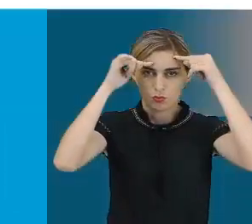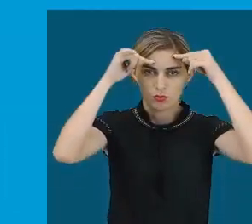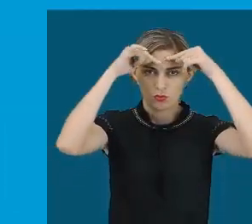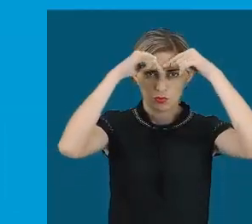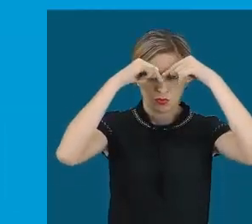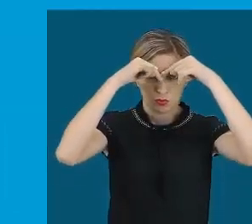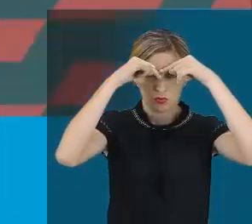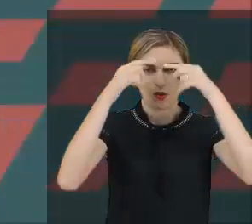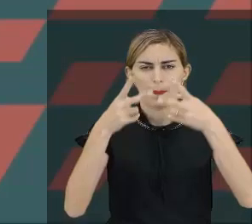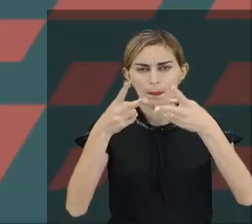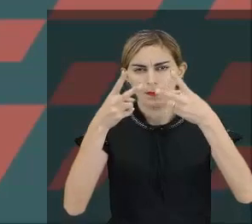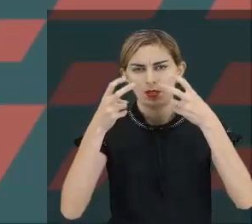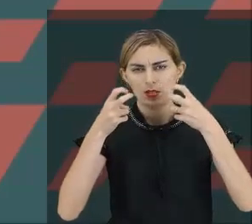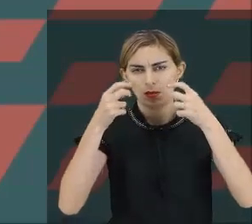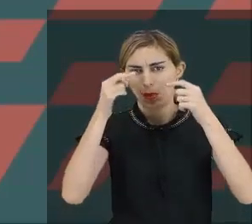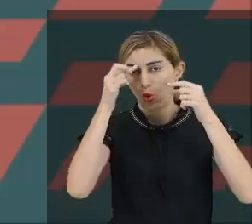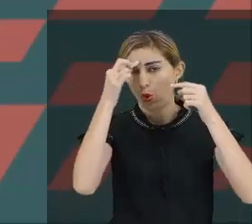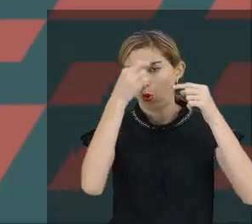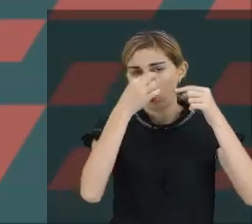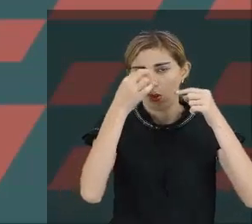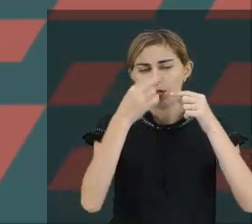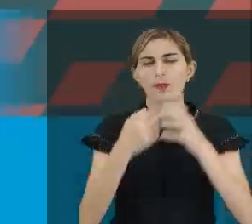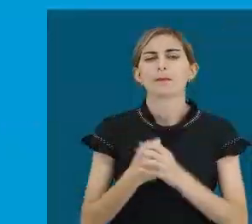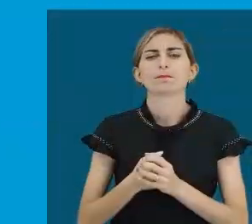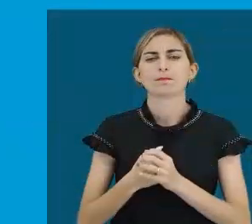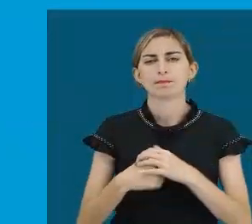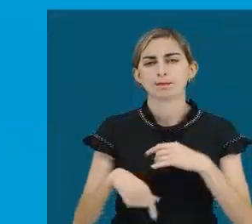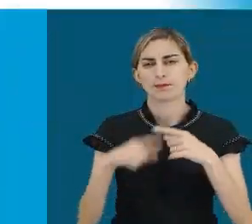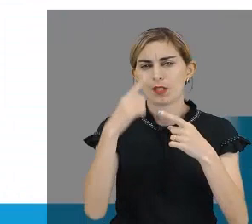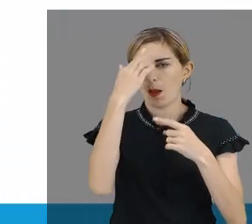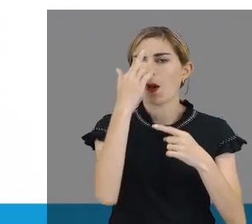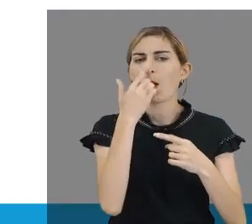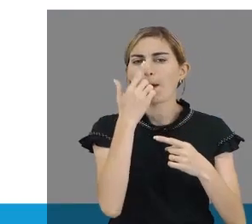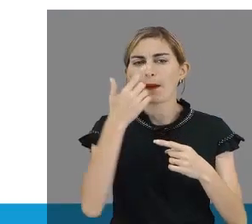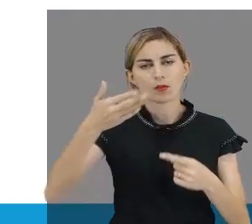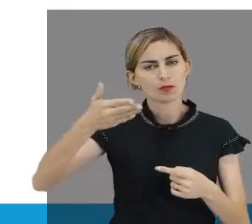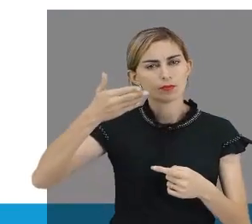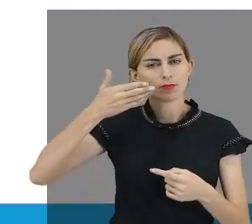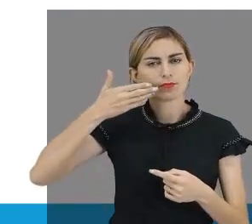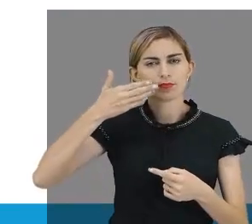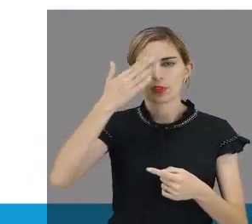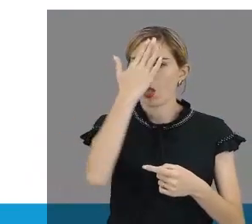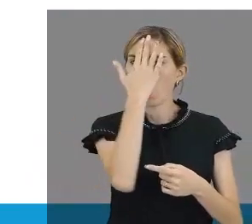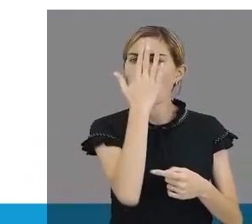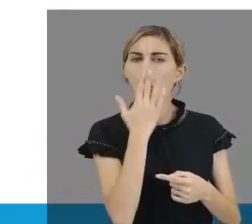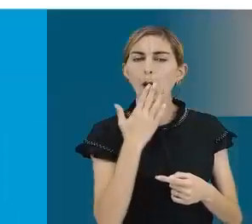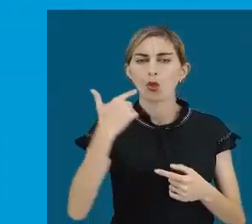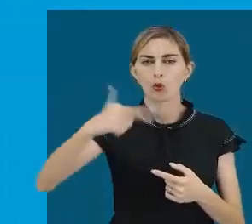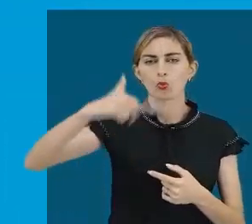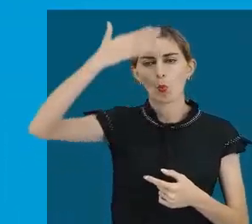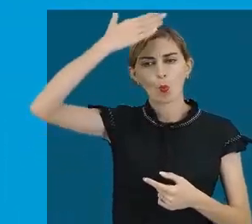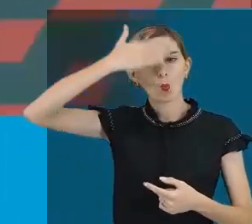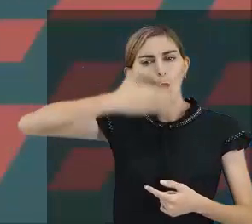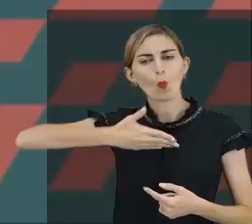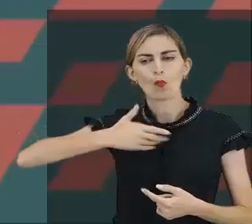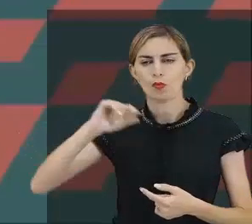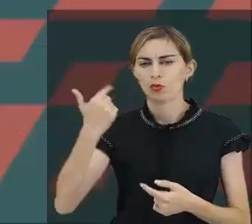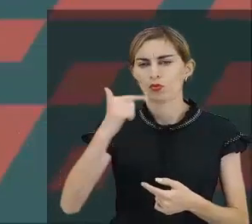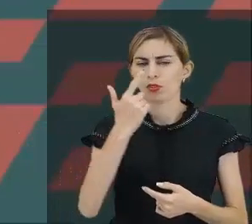das sobrancelhas, que você vai perceber na hora que olhar para a face. A base nasal plana, que é como se ele